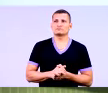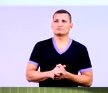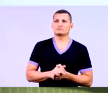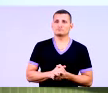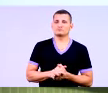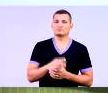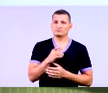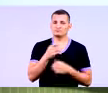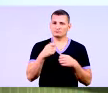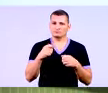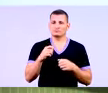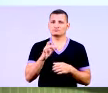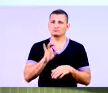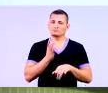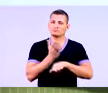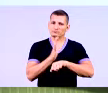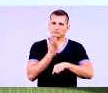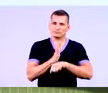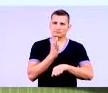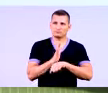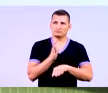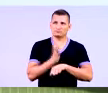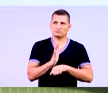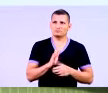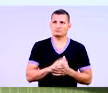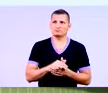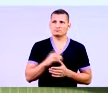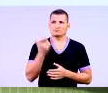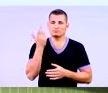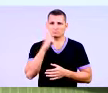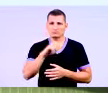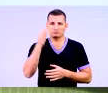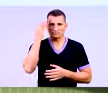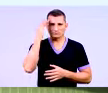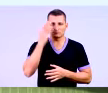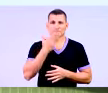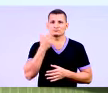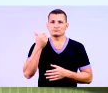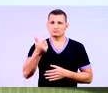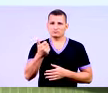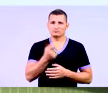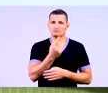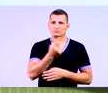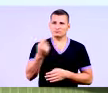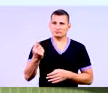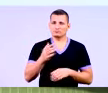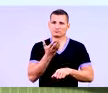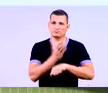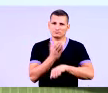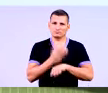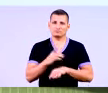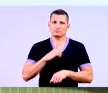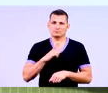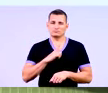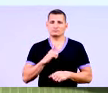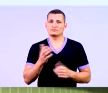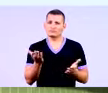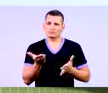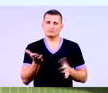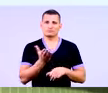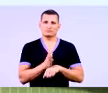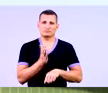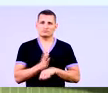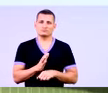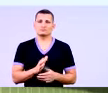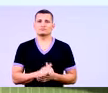praticar a agente praticar para que a gente consiga compreender melhor cada um e praticar temos a nossa atividade de sala